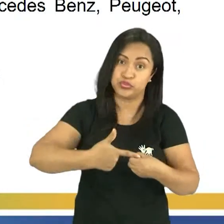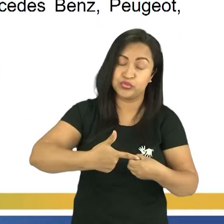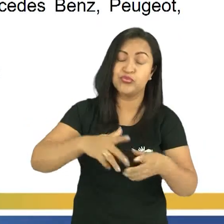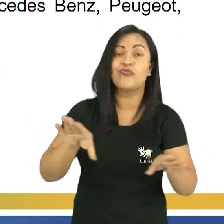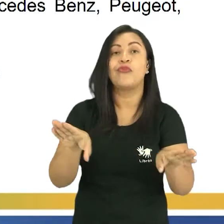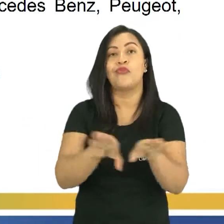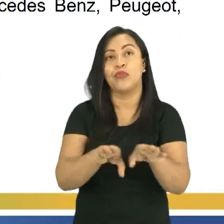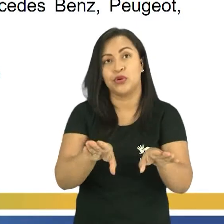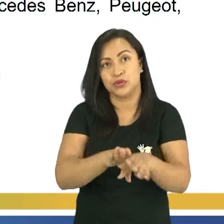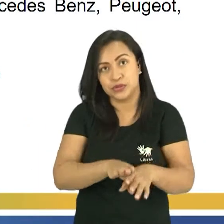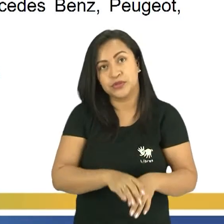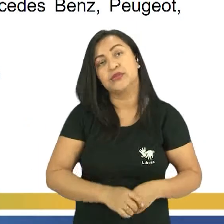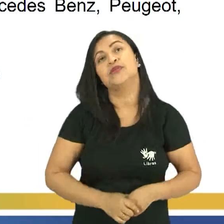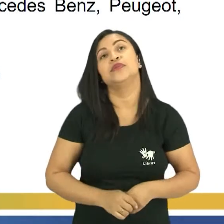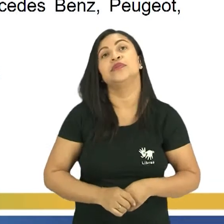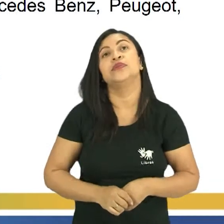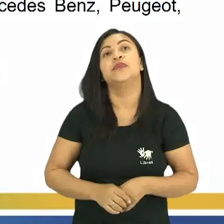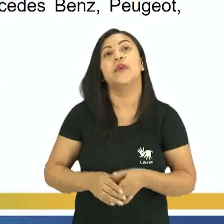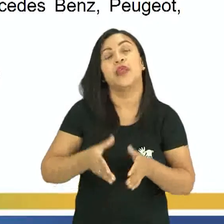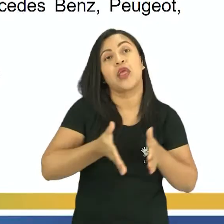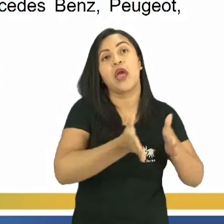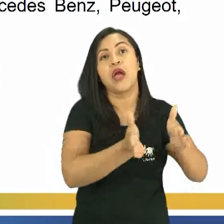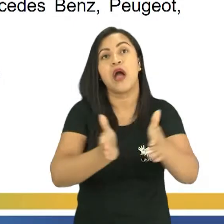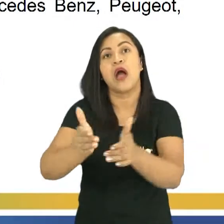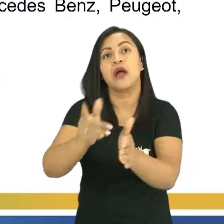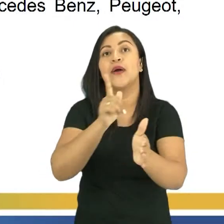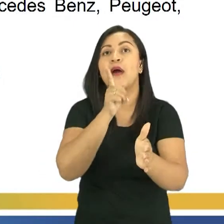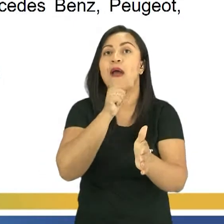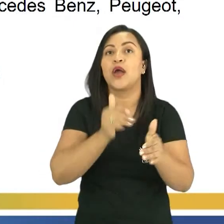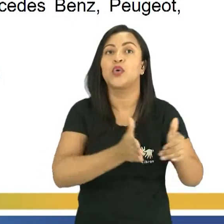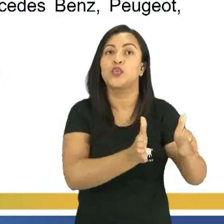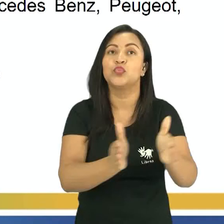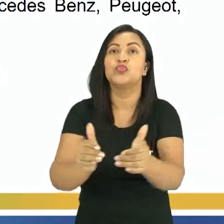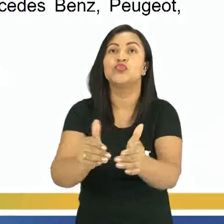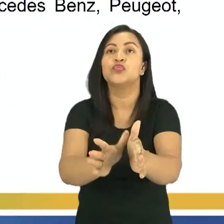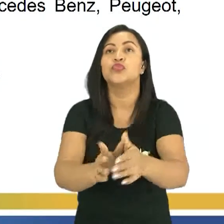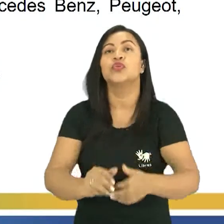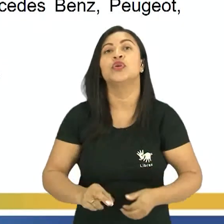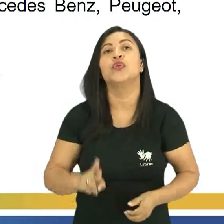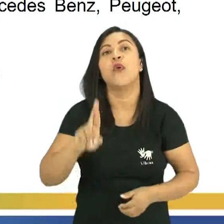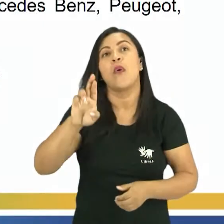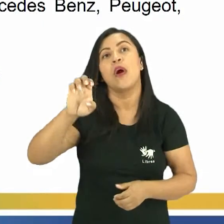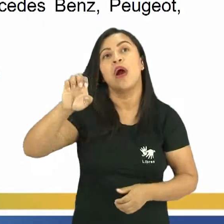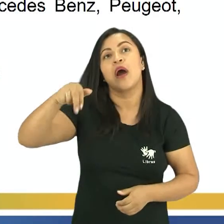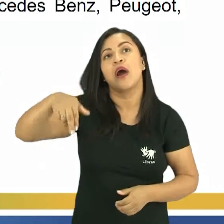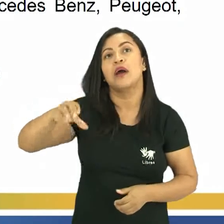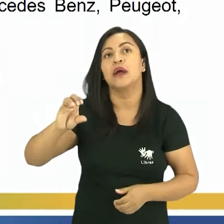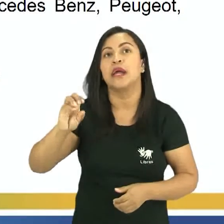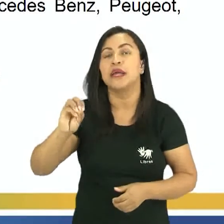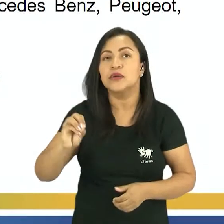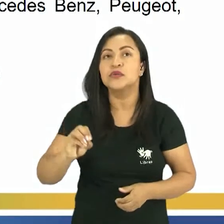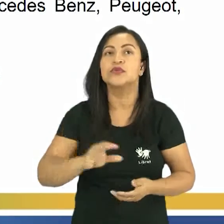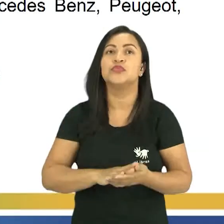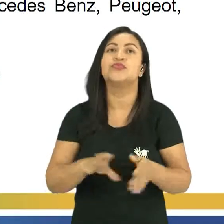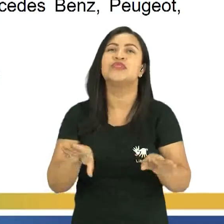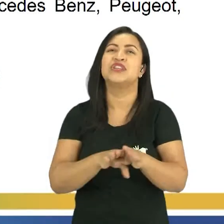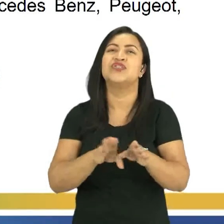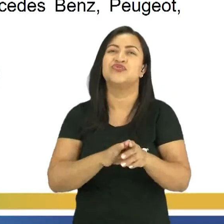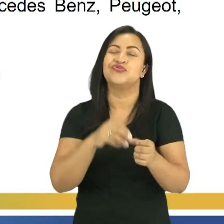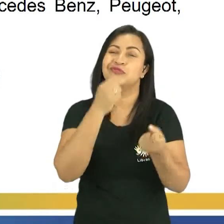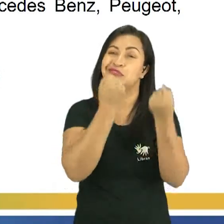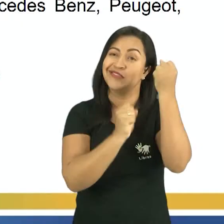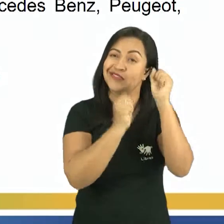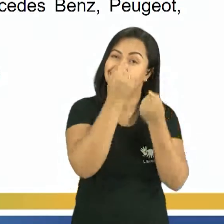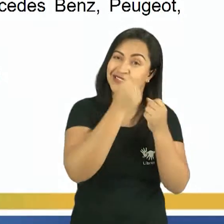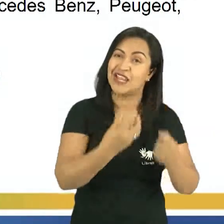Reno, onde vai passar aí Alemanha, Holanda, Bélgica e França, tem aí áreas industriais muito fortes, tá?